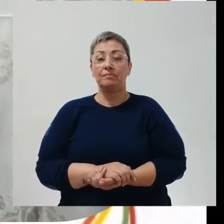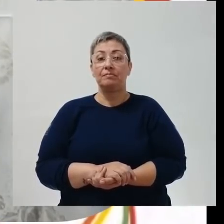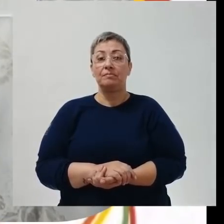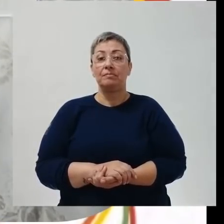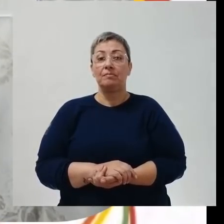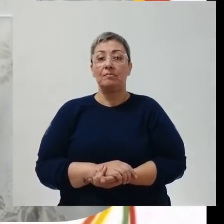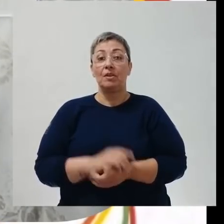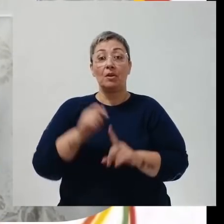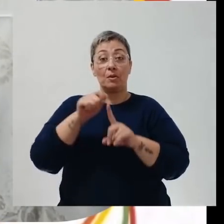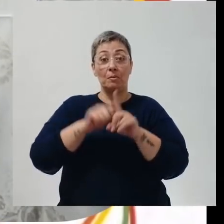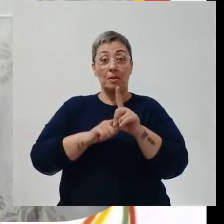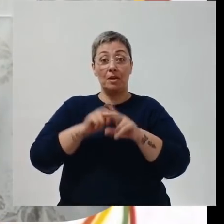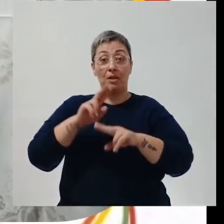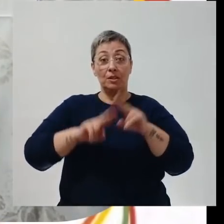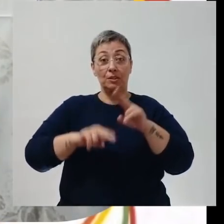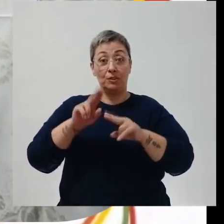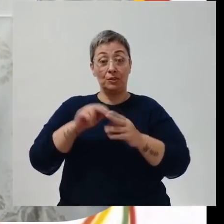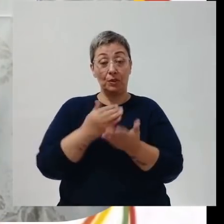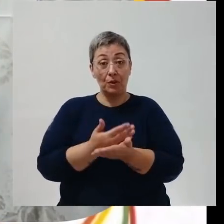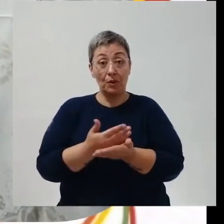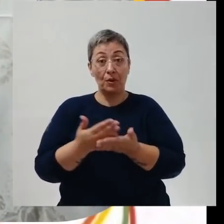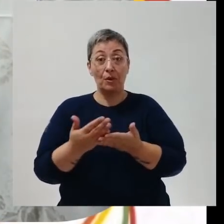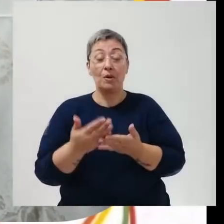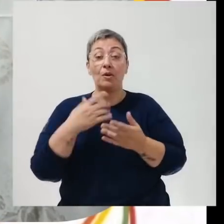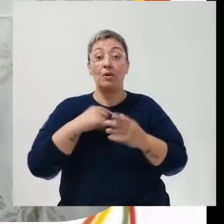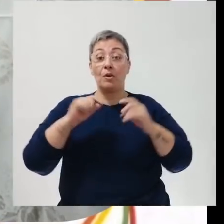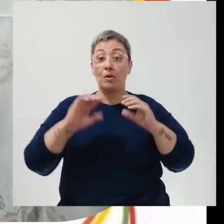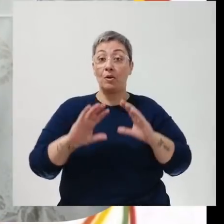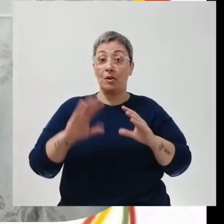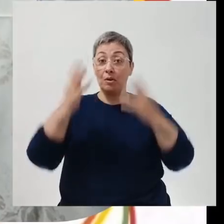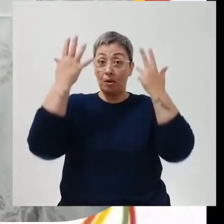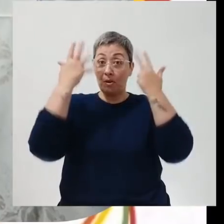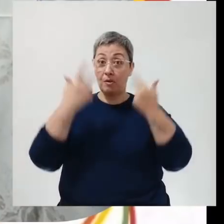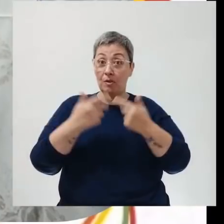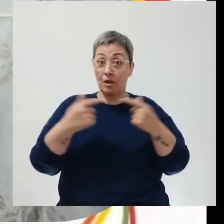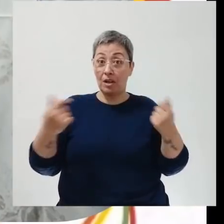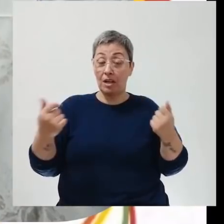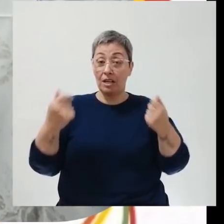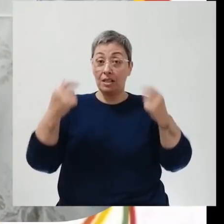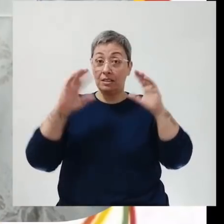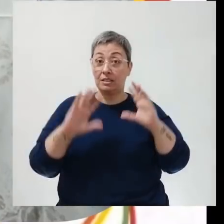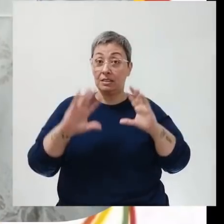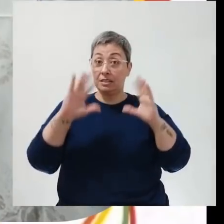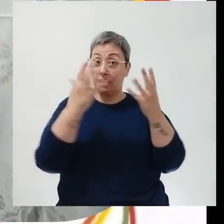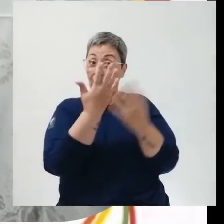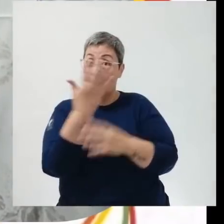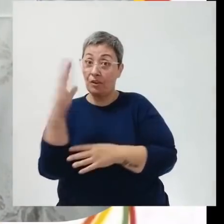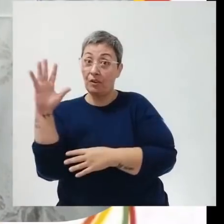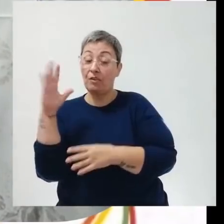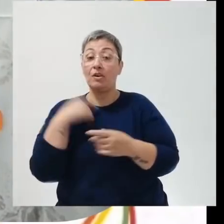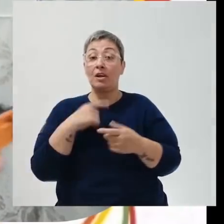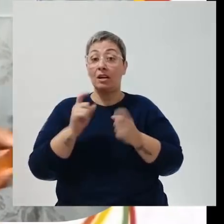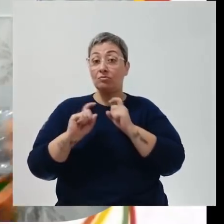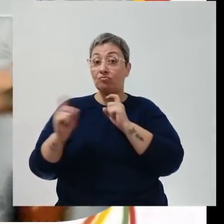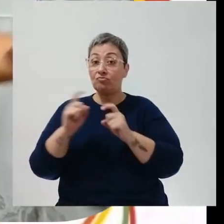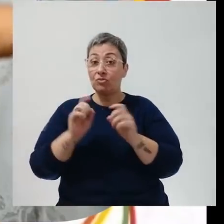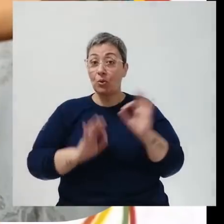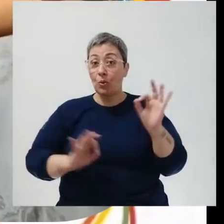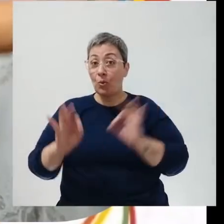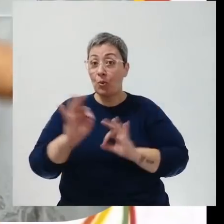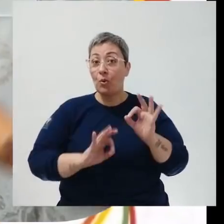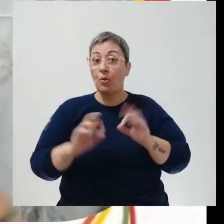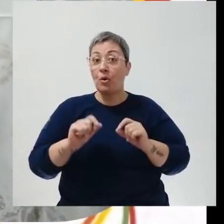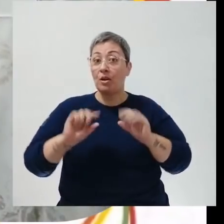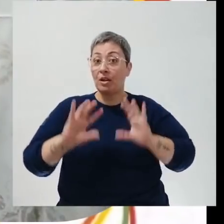O mês de junho chegou e na floresta Vem Cá, os bichos se reuniram para planejar